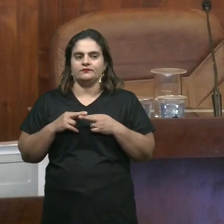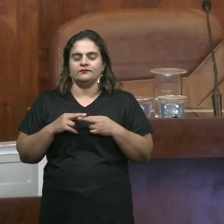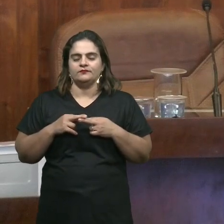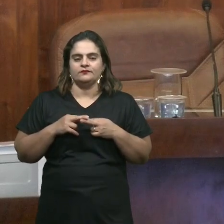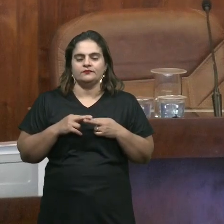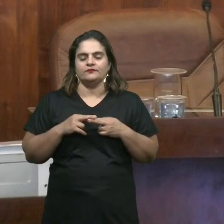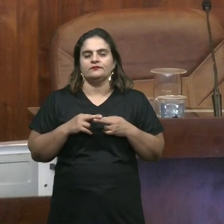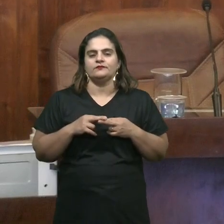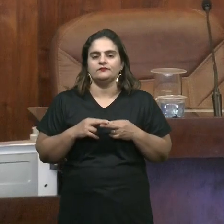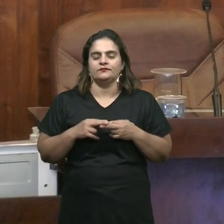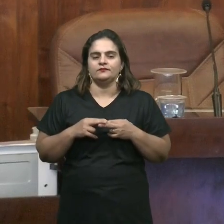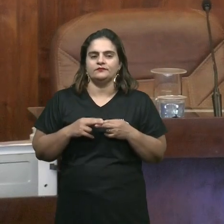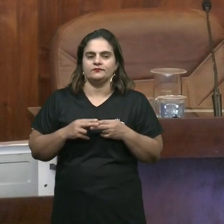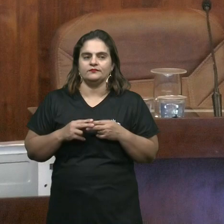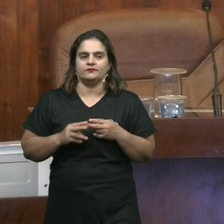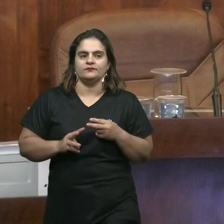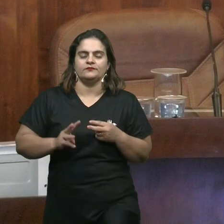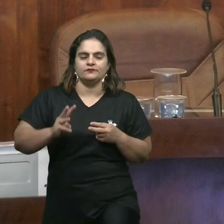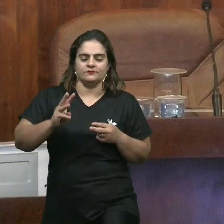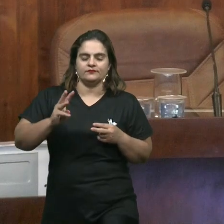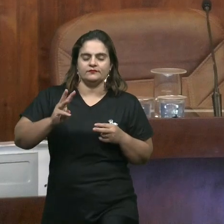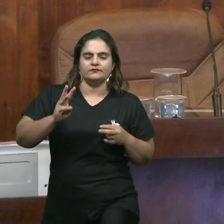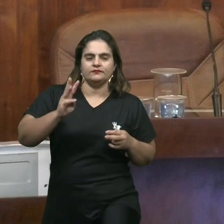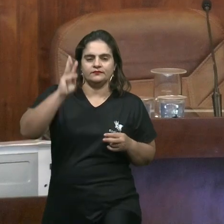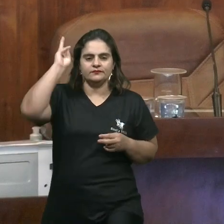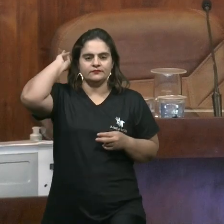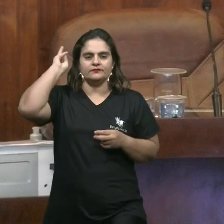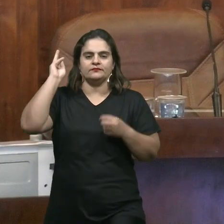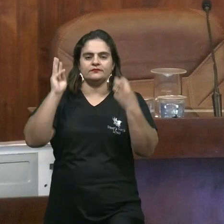O vereador Marcos Rezende, que na forma regimental dispõe de três minutos.